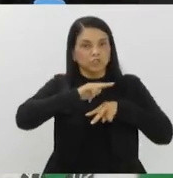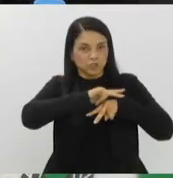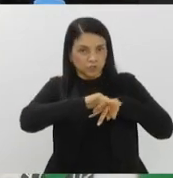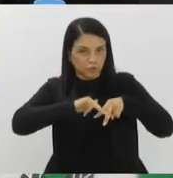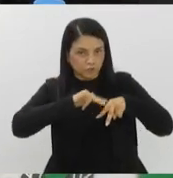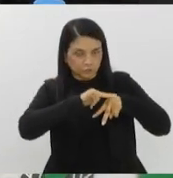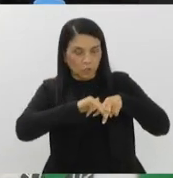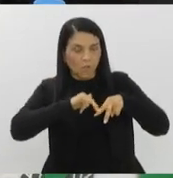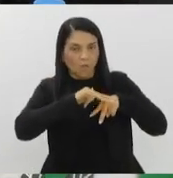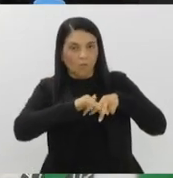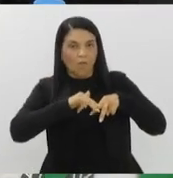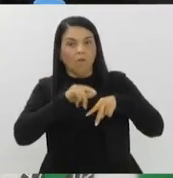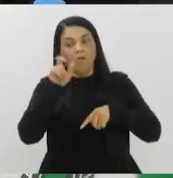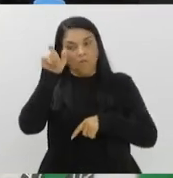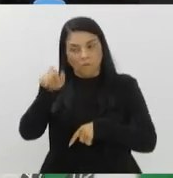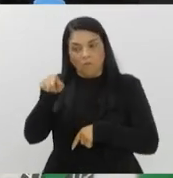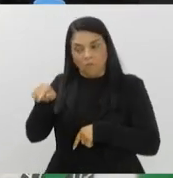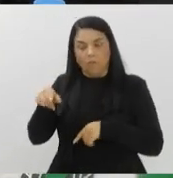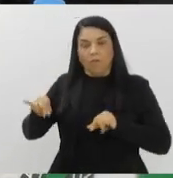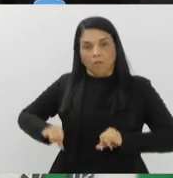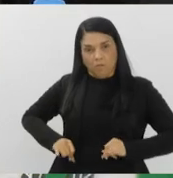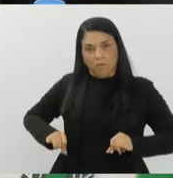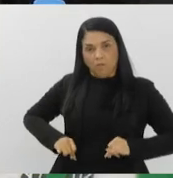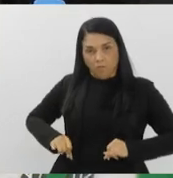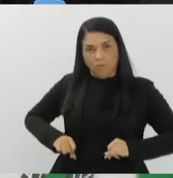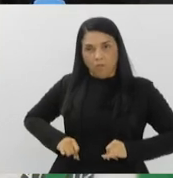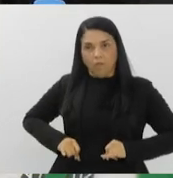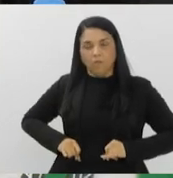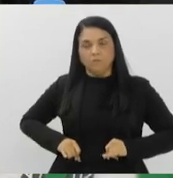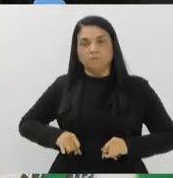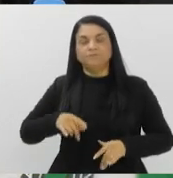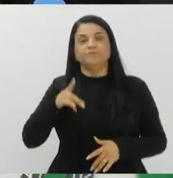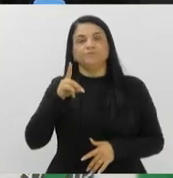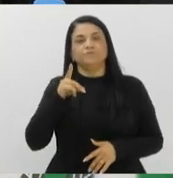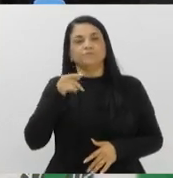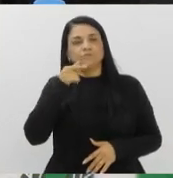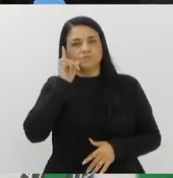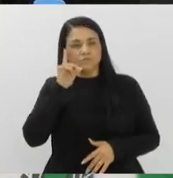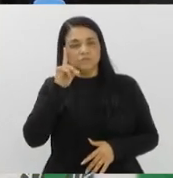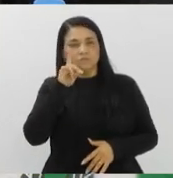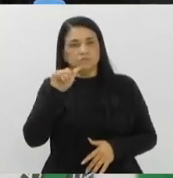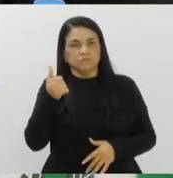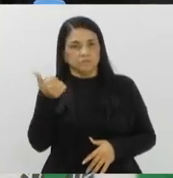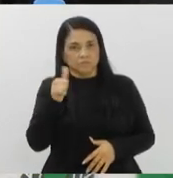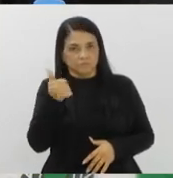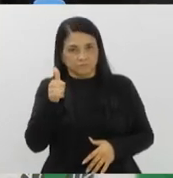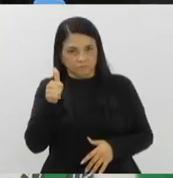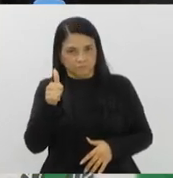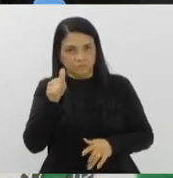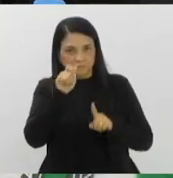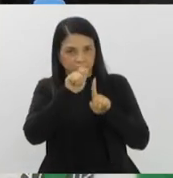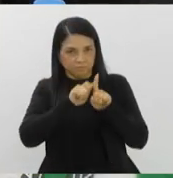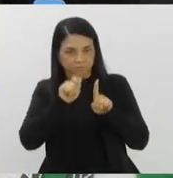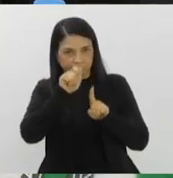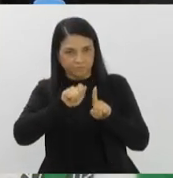Excelência sofreu. Ontem a gente teve, no dia 11, a gente teve